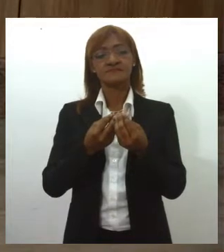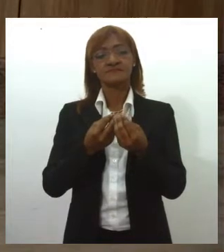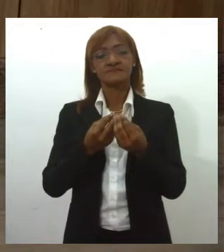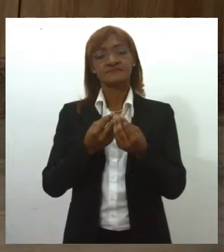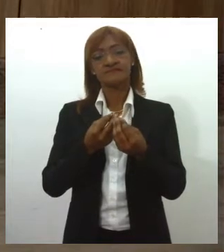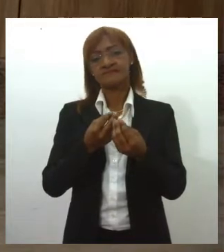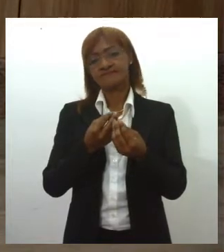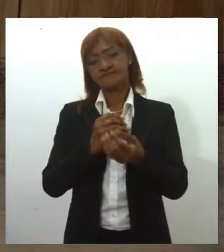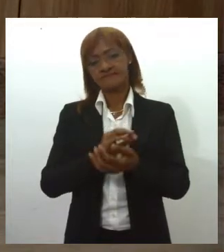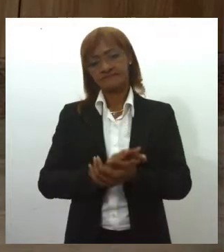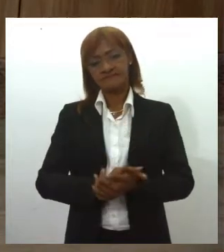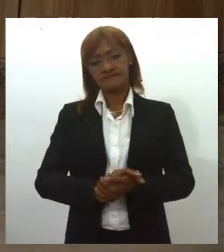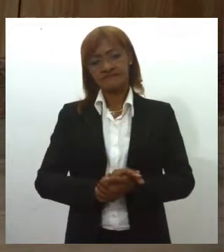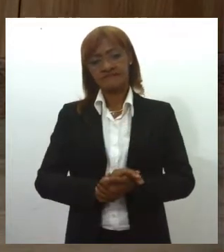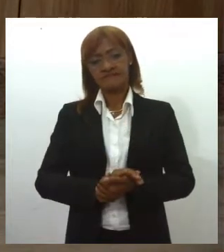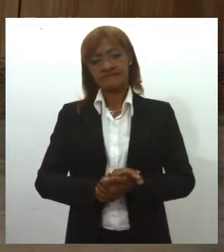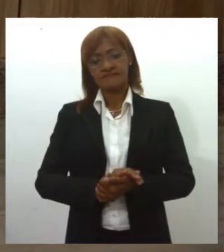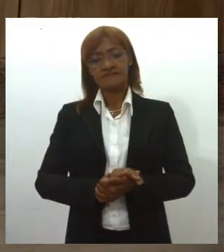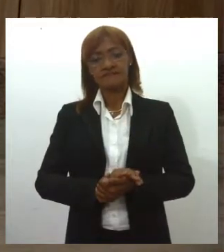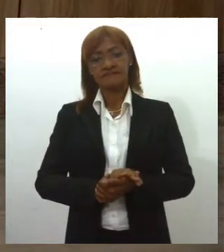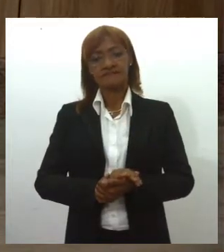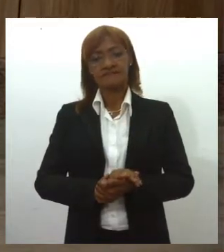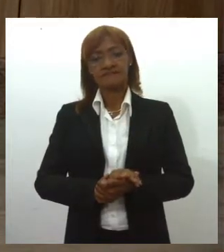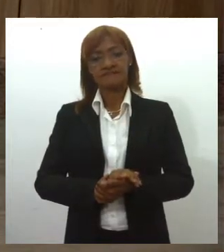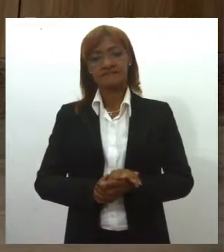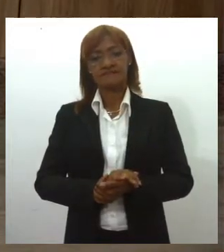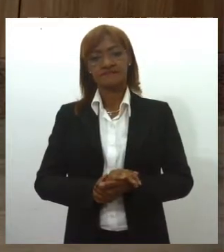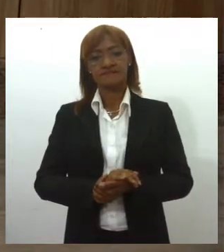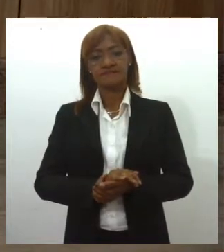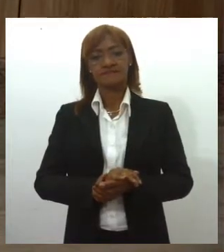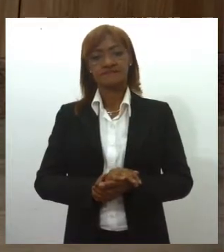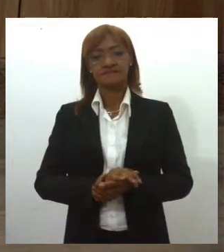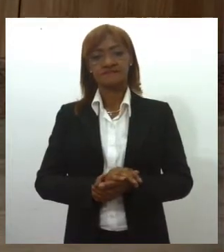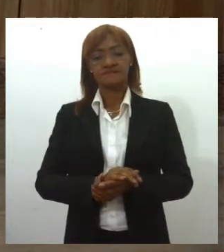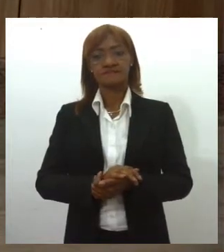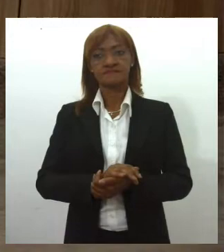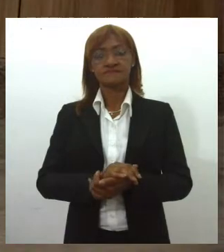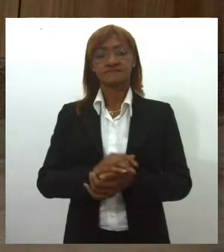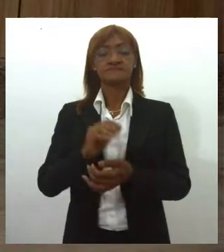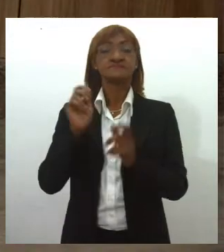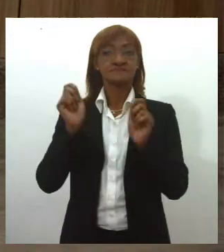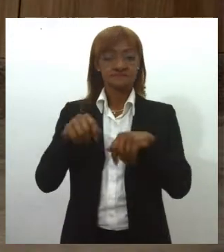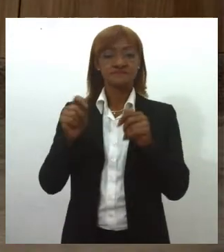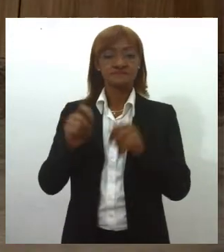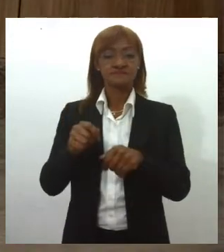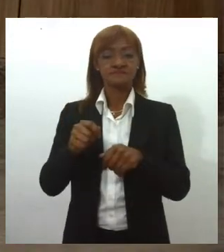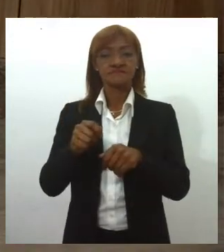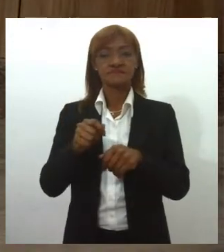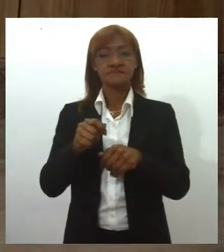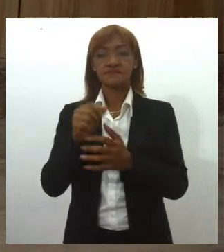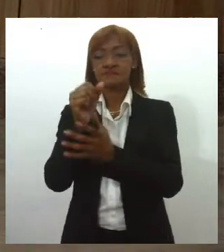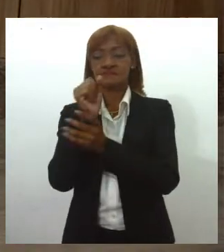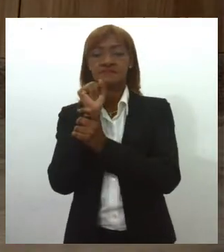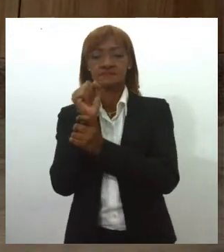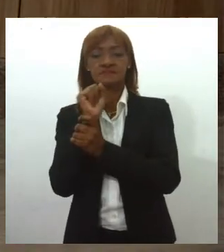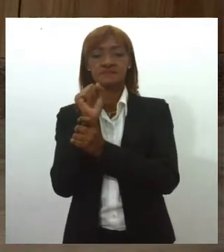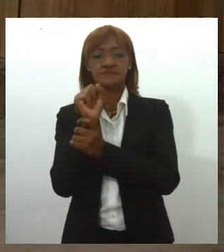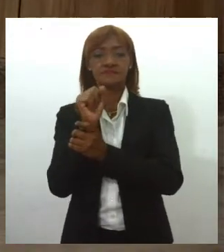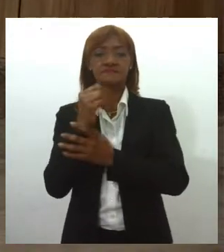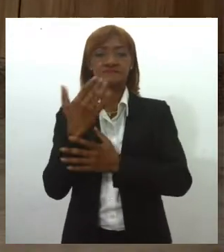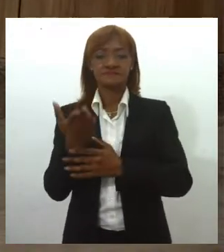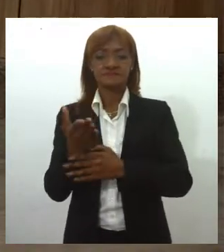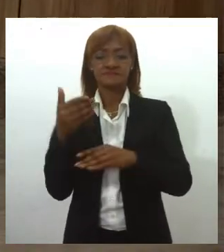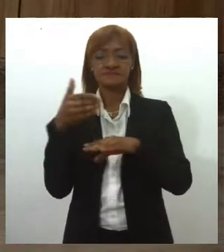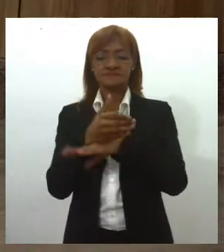E quebrar essas barreiras. Certamente fará, se tornará um homem mais confiante e mais disposto a enfrentar um